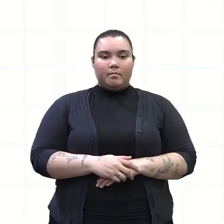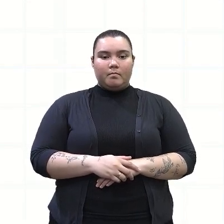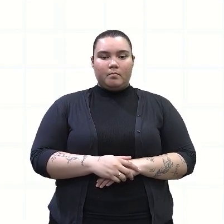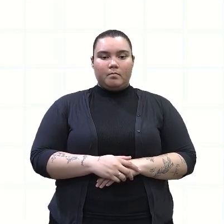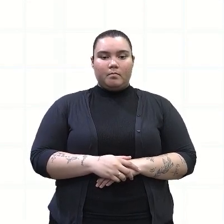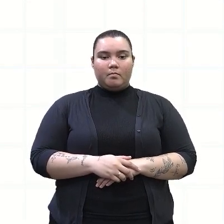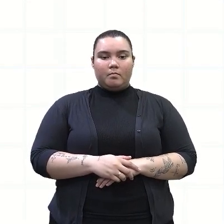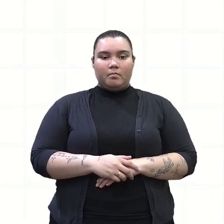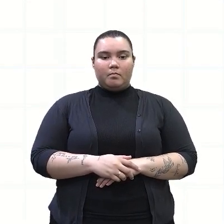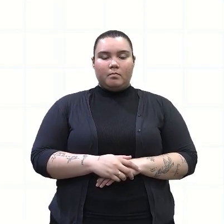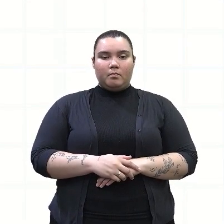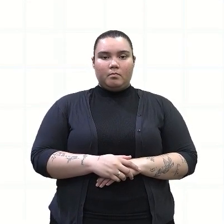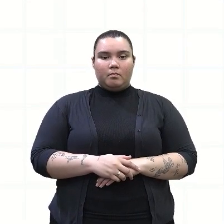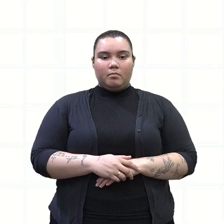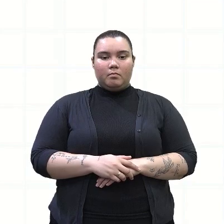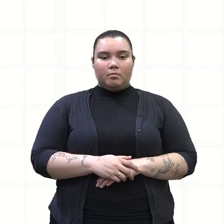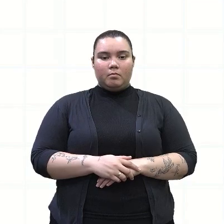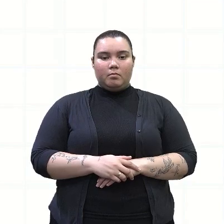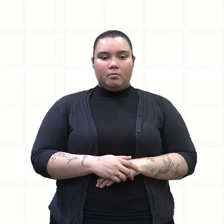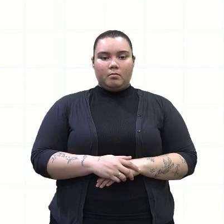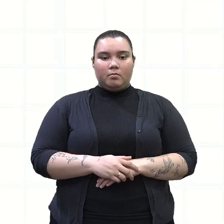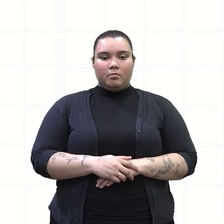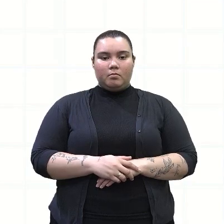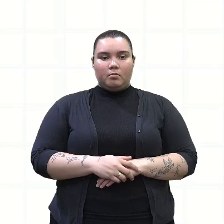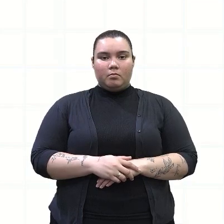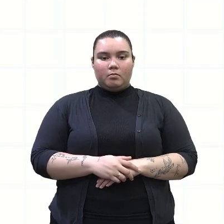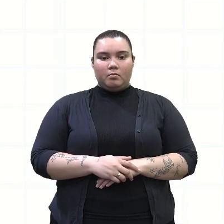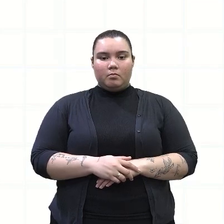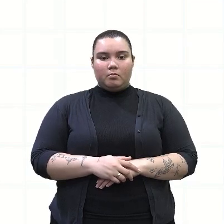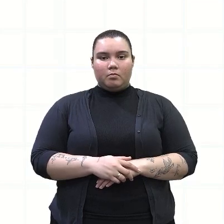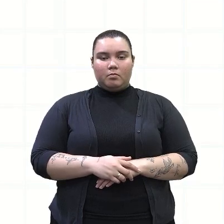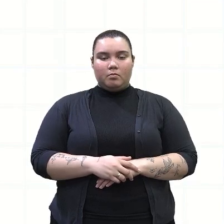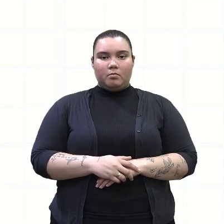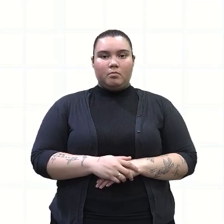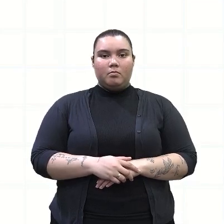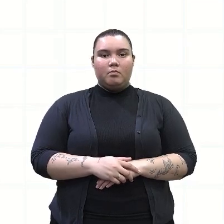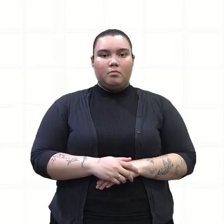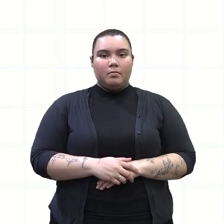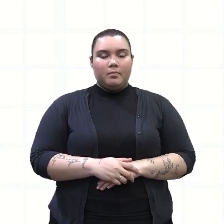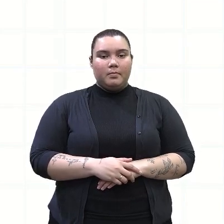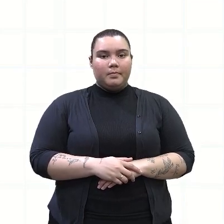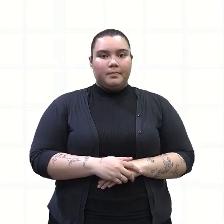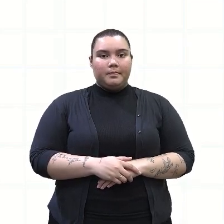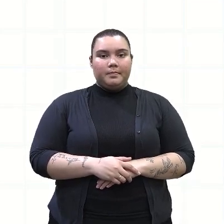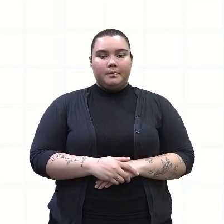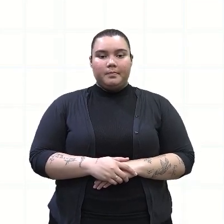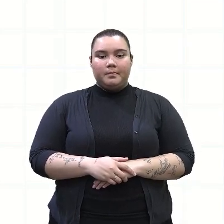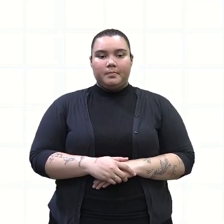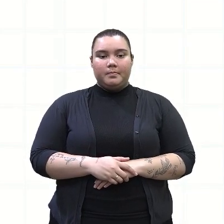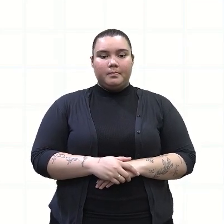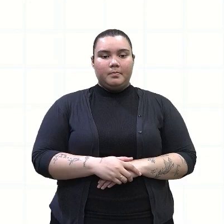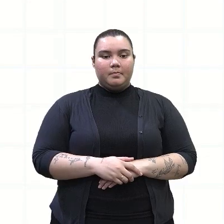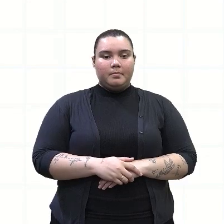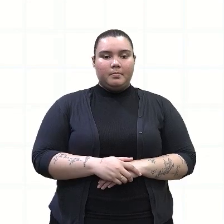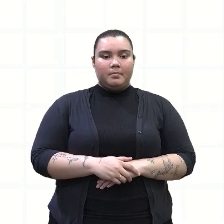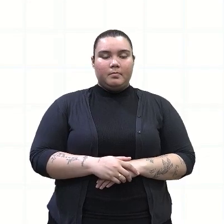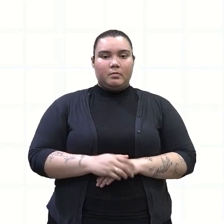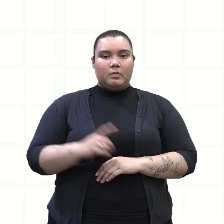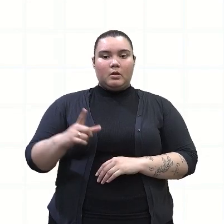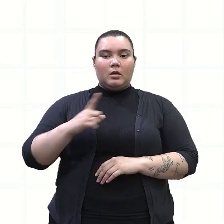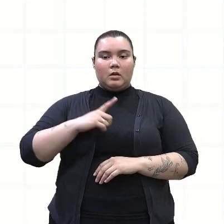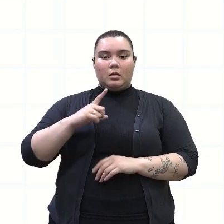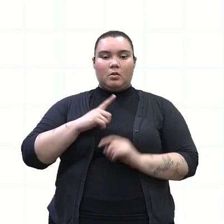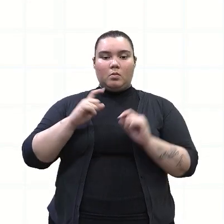Standing over 1 meter and 87 centimeters, né? Então, ele tem 1